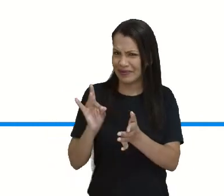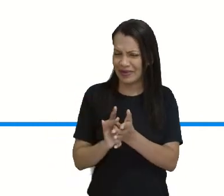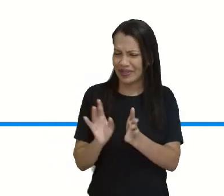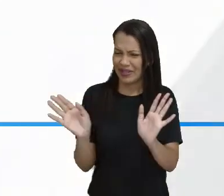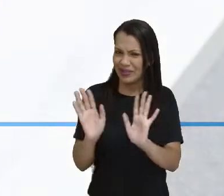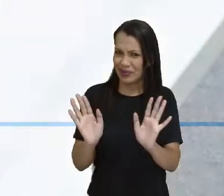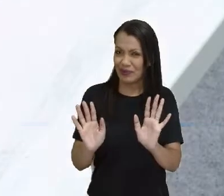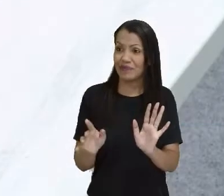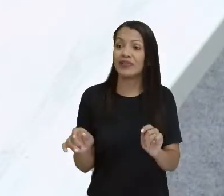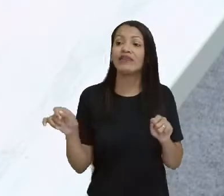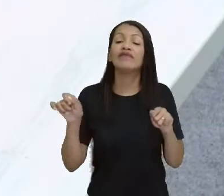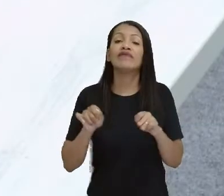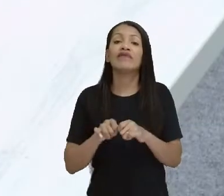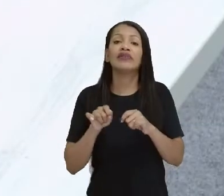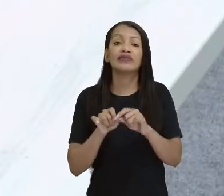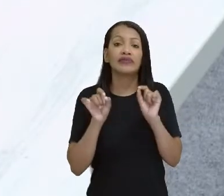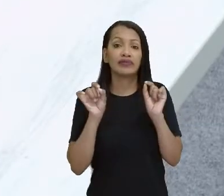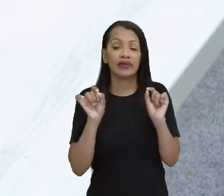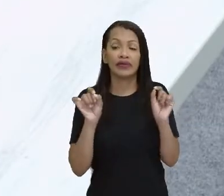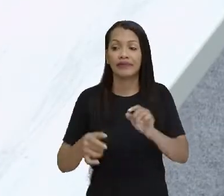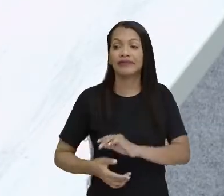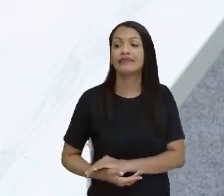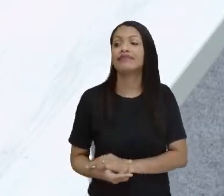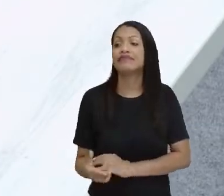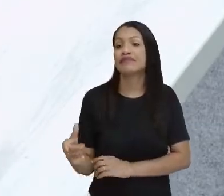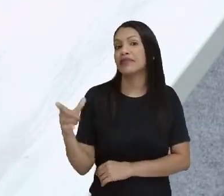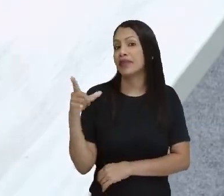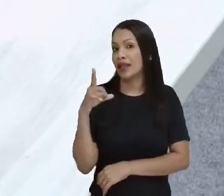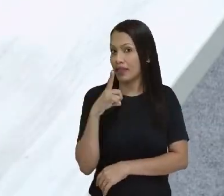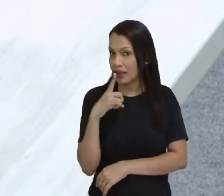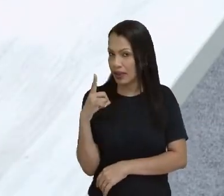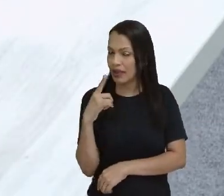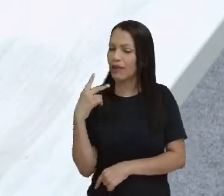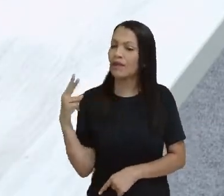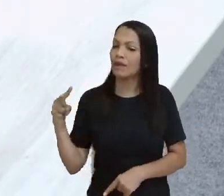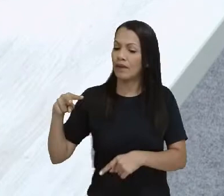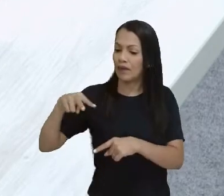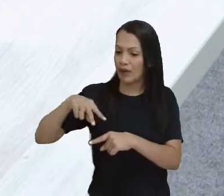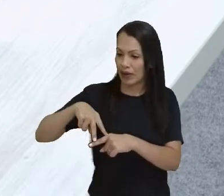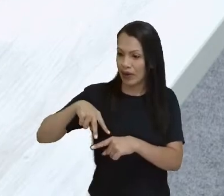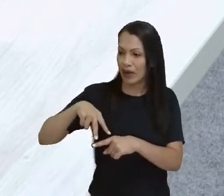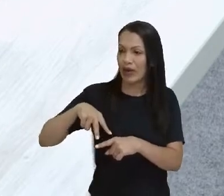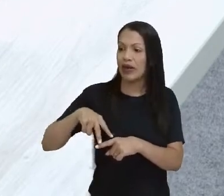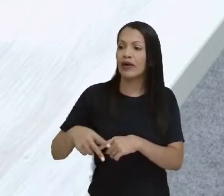aí. Temos aqui uma pizza de, ó,